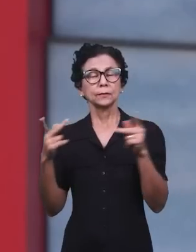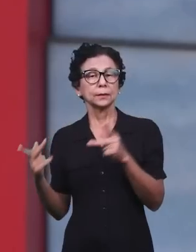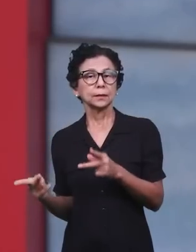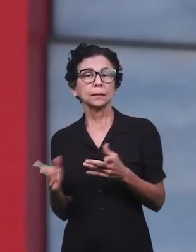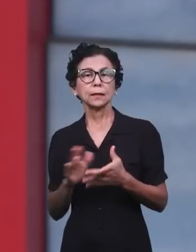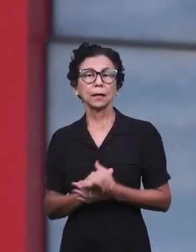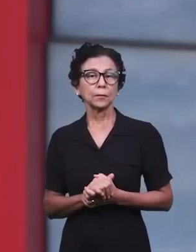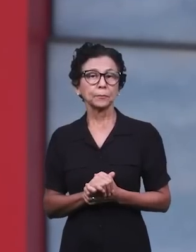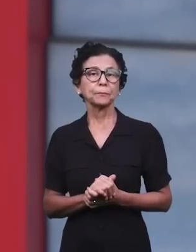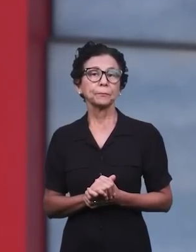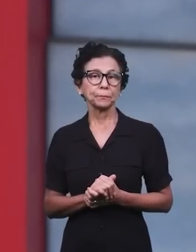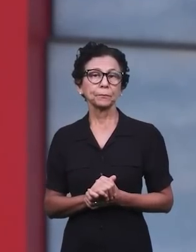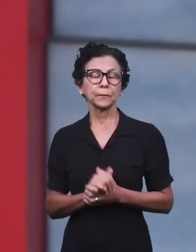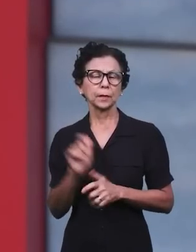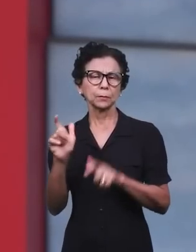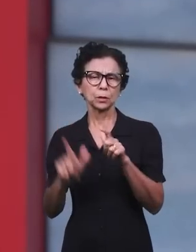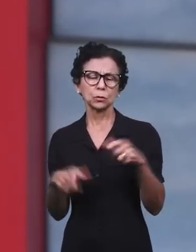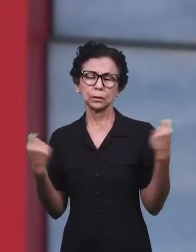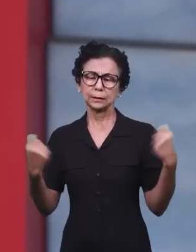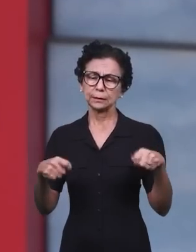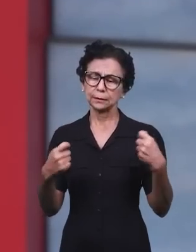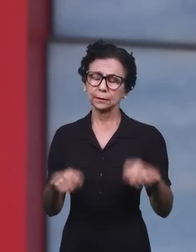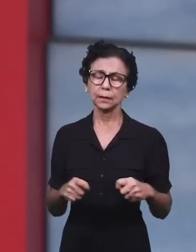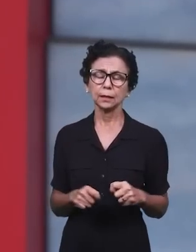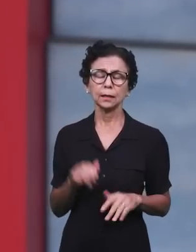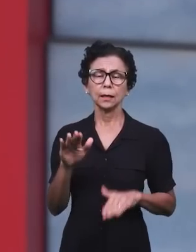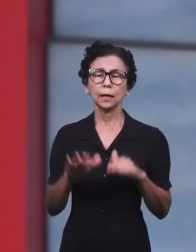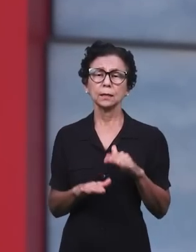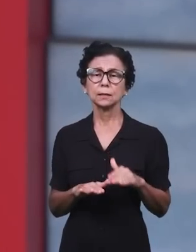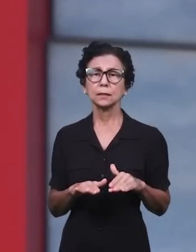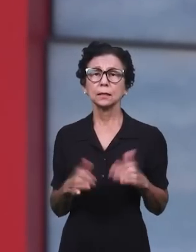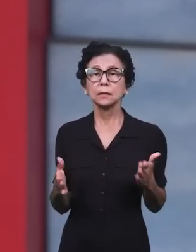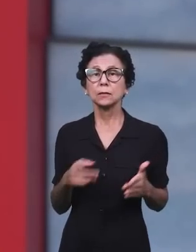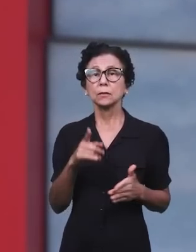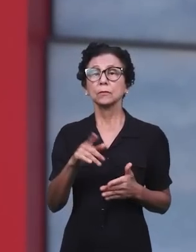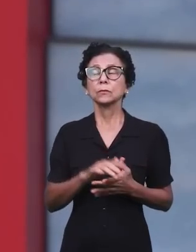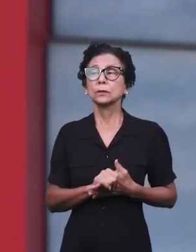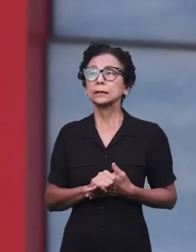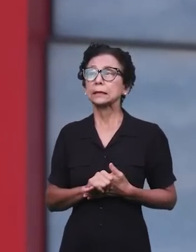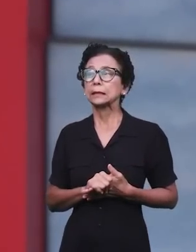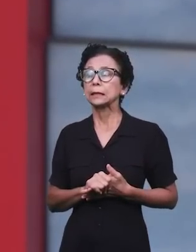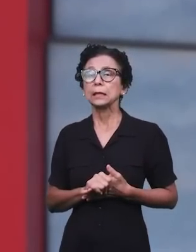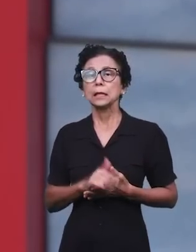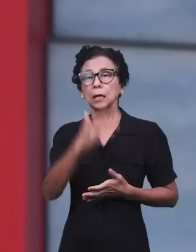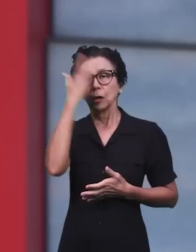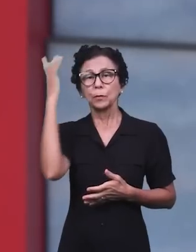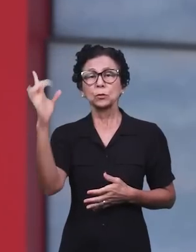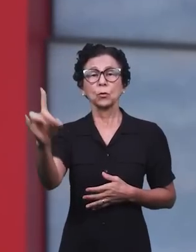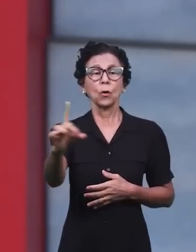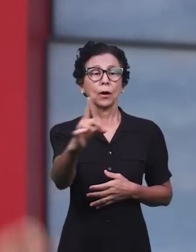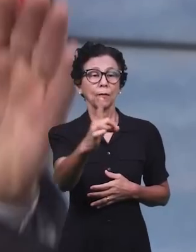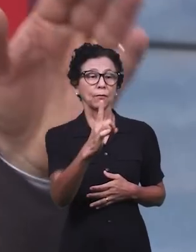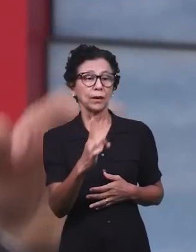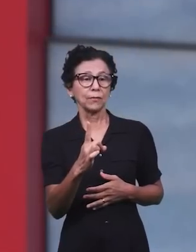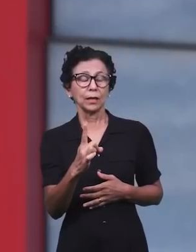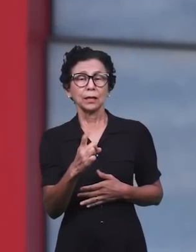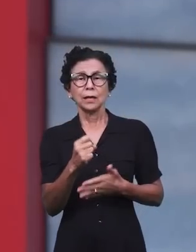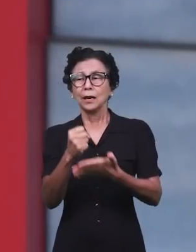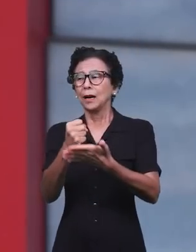assim, pedindo socorro, e você, e agora? Que socorro que eu vou dar? Você tem um recurso,